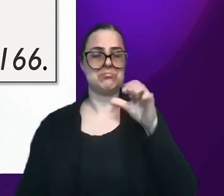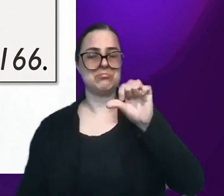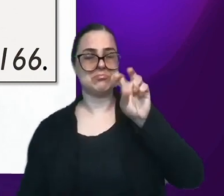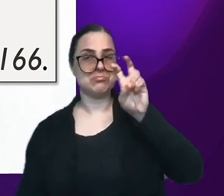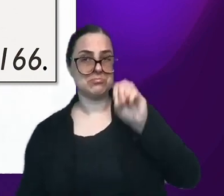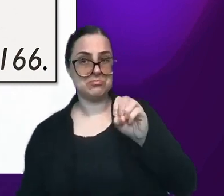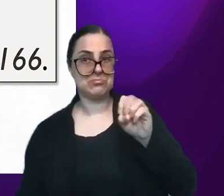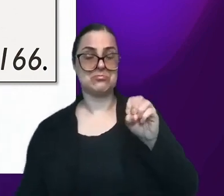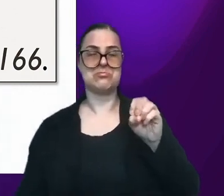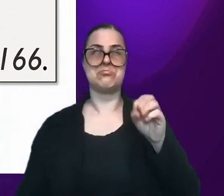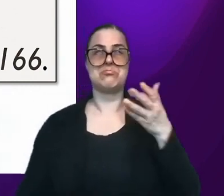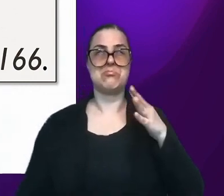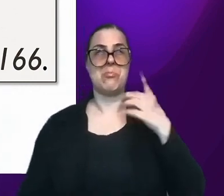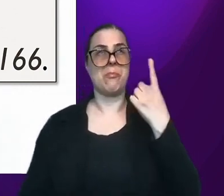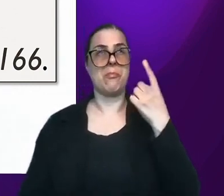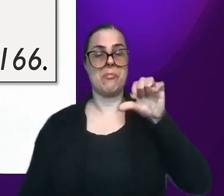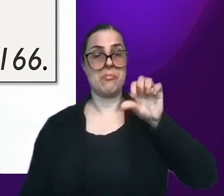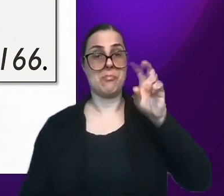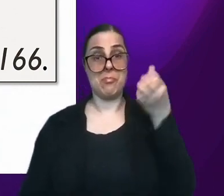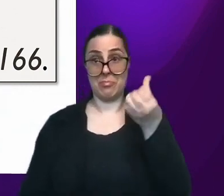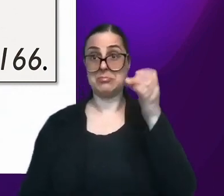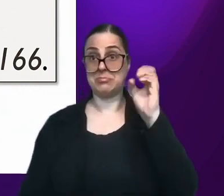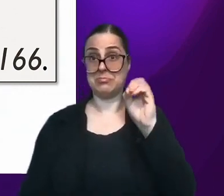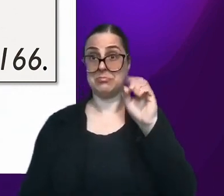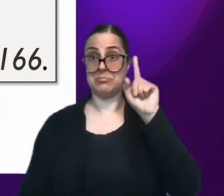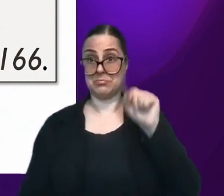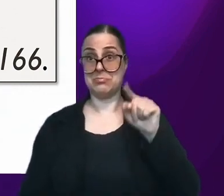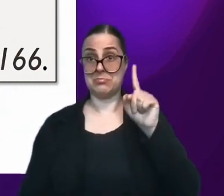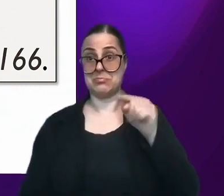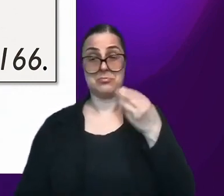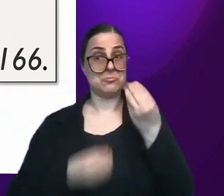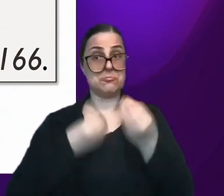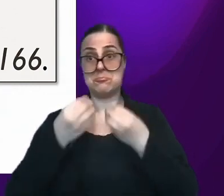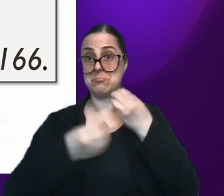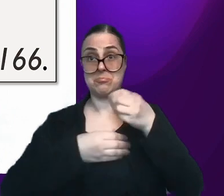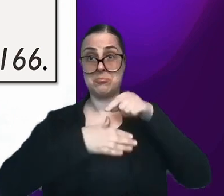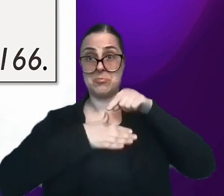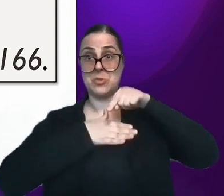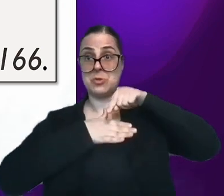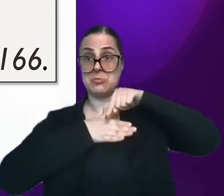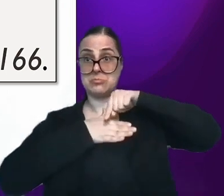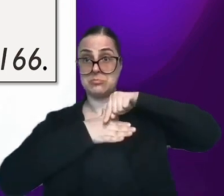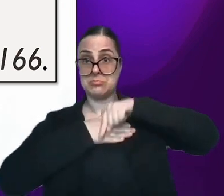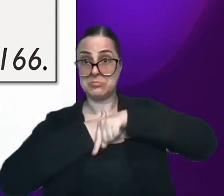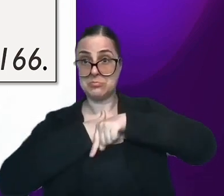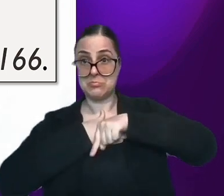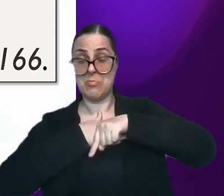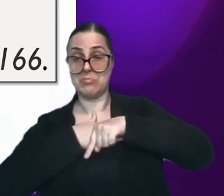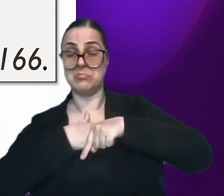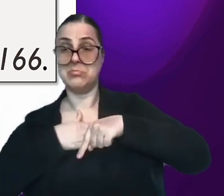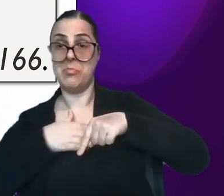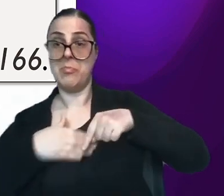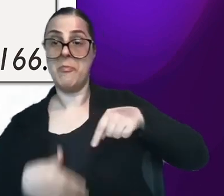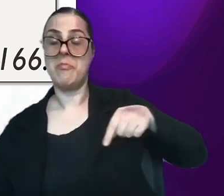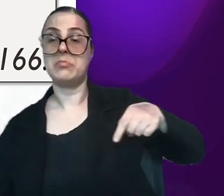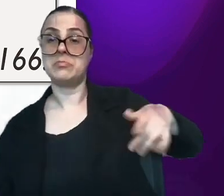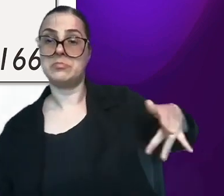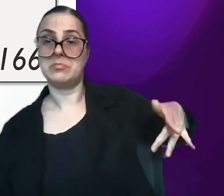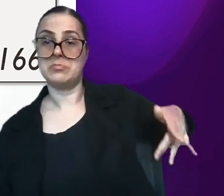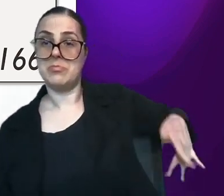conceito de congestão venosa renal, né? E nessa época era comum os cirurgiões,